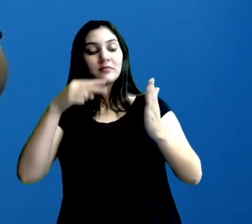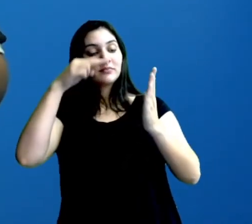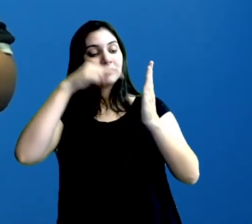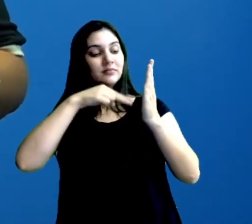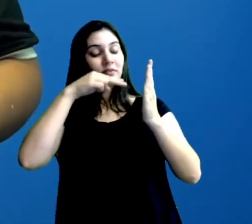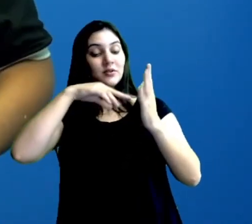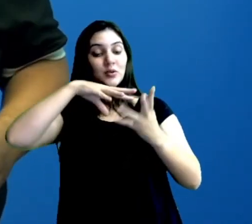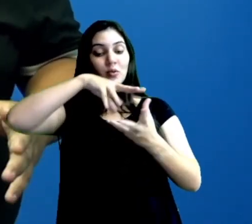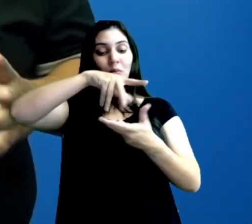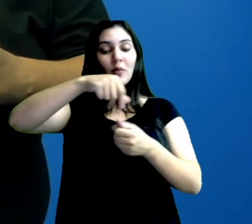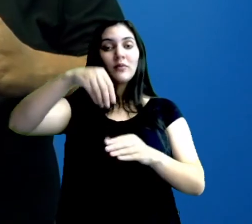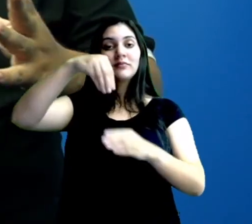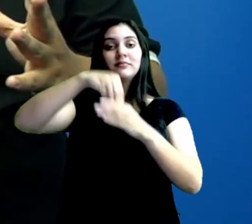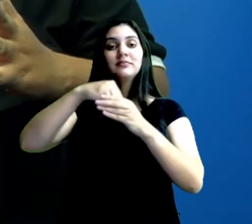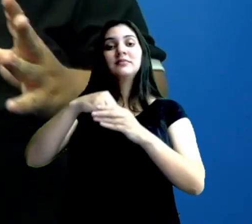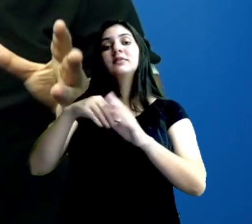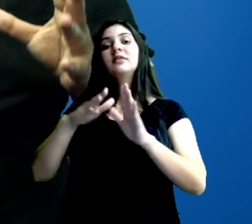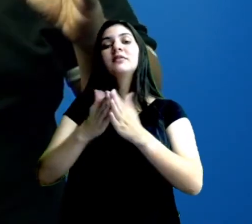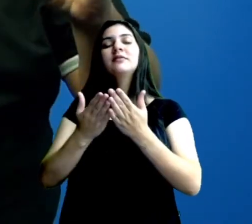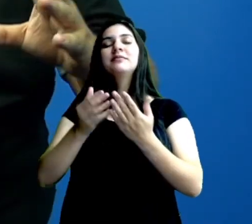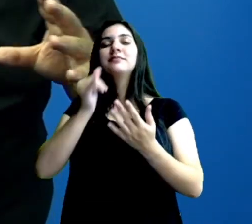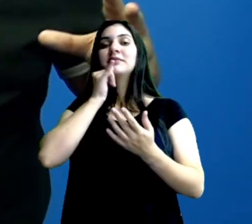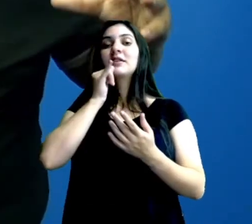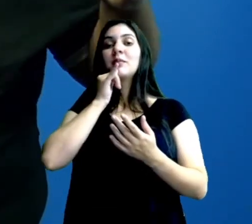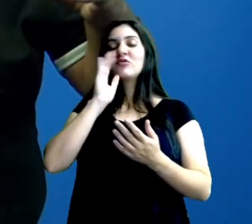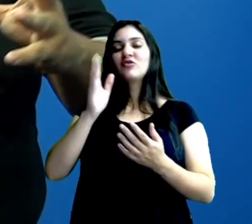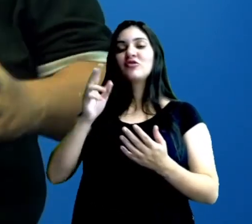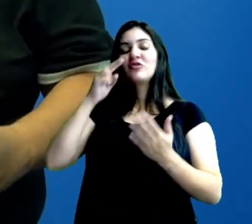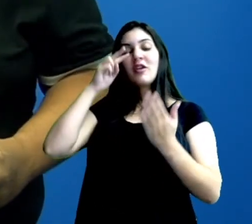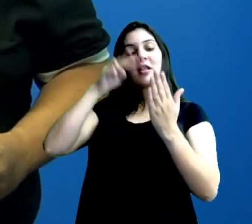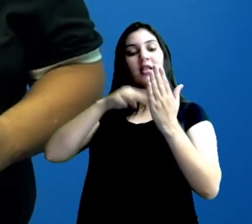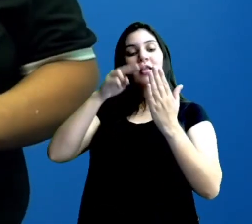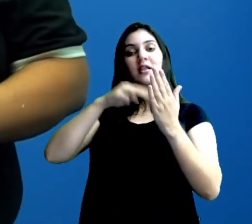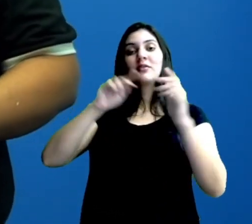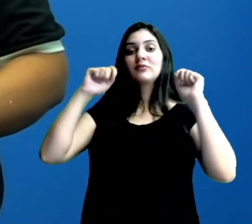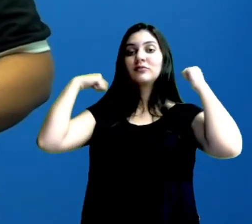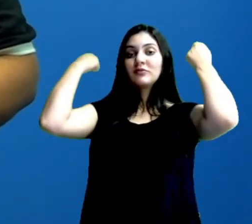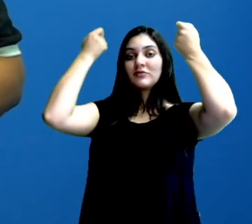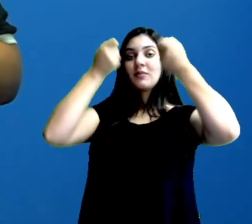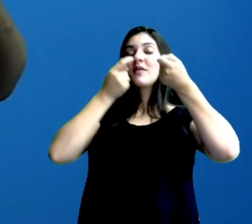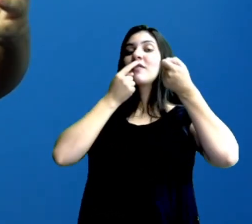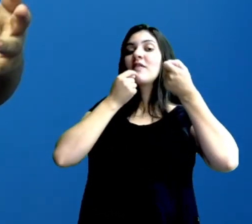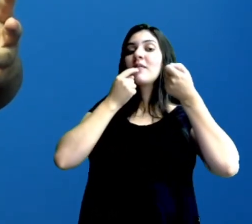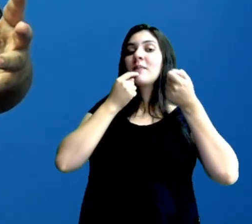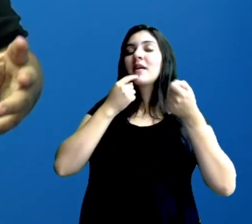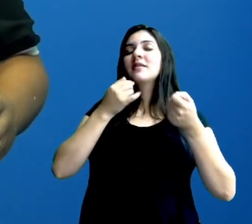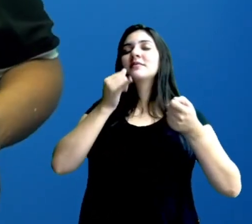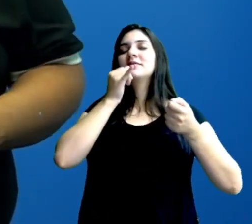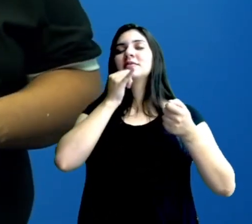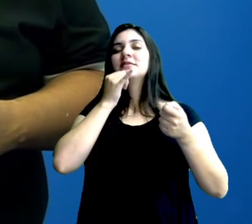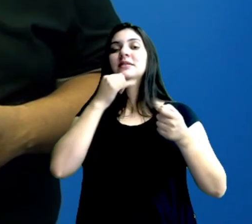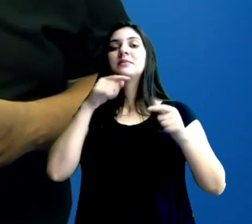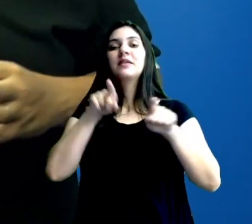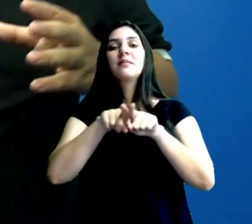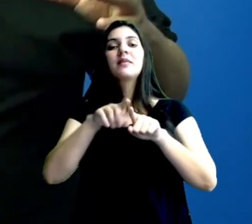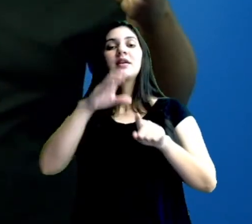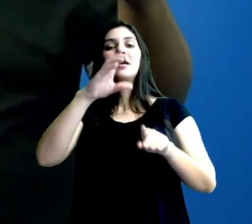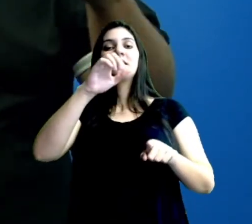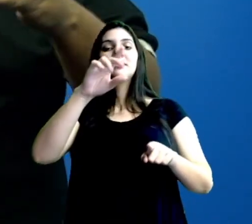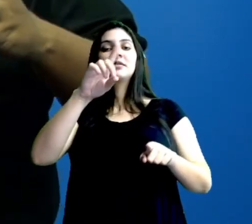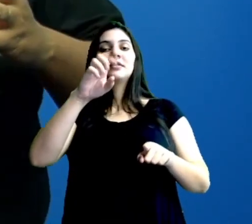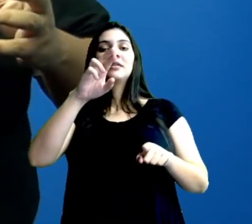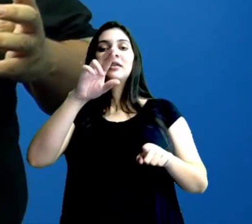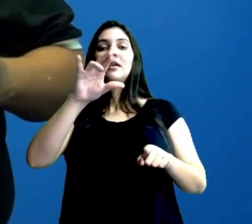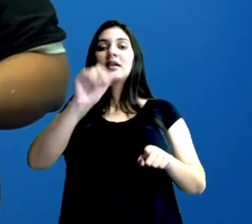seu universo, né? Quem não já leu um Chapeuzinho Vermelho e foi atraída pelo aquele universo, a Cinderela, né? Quantas